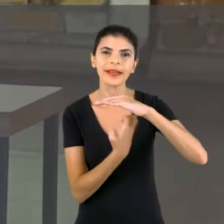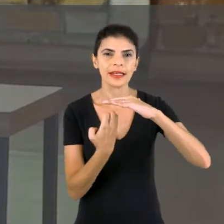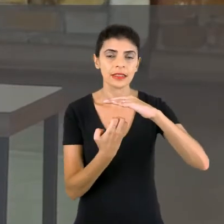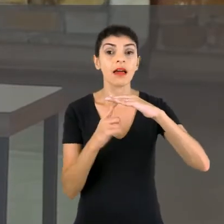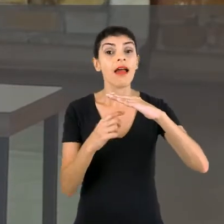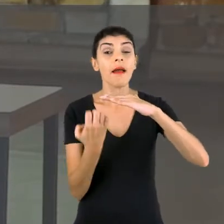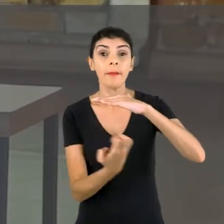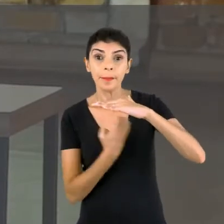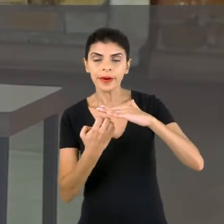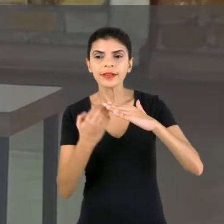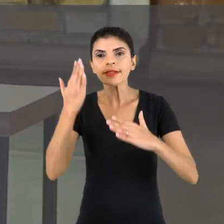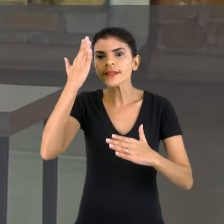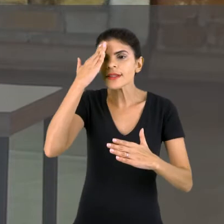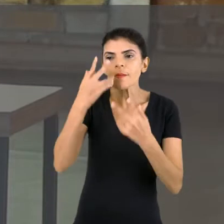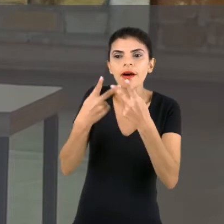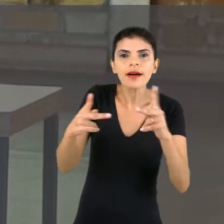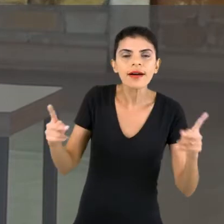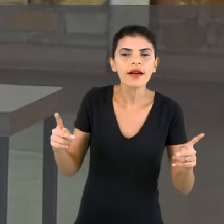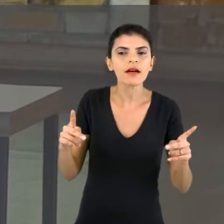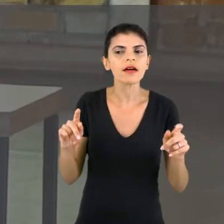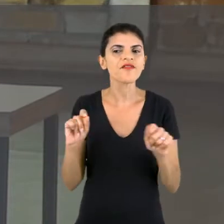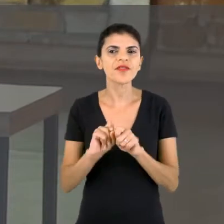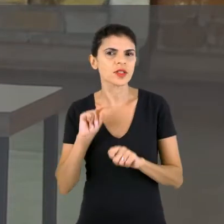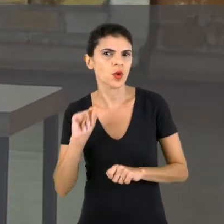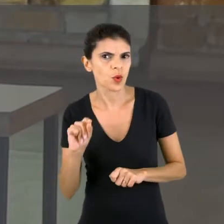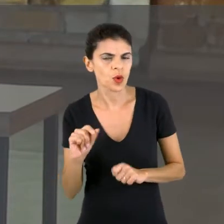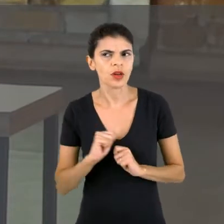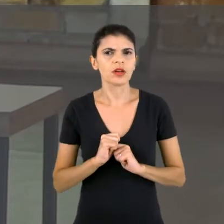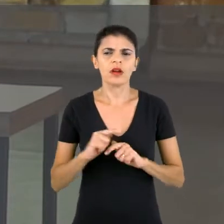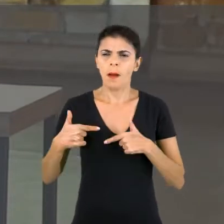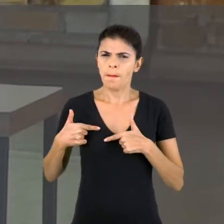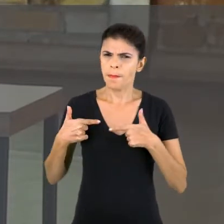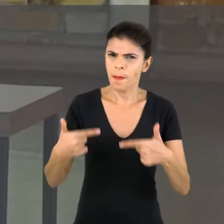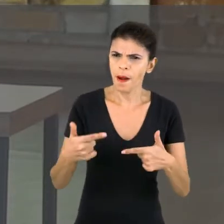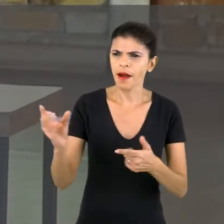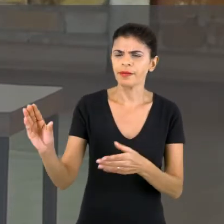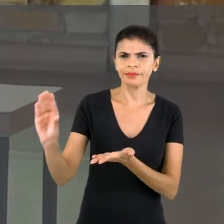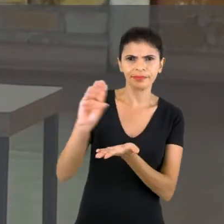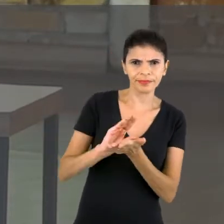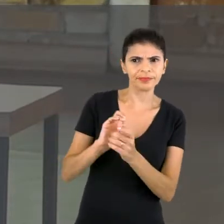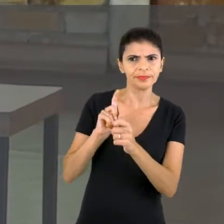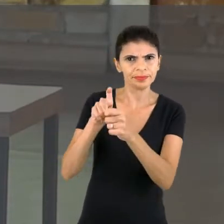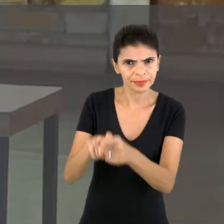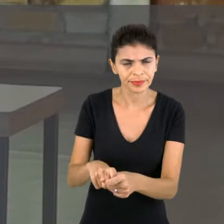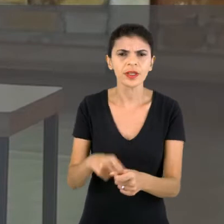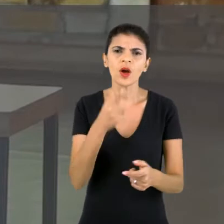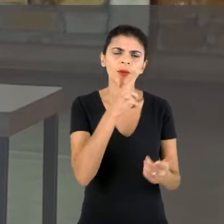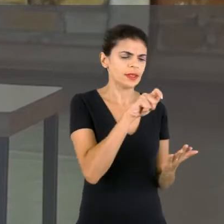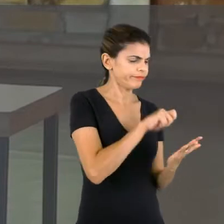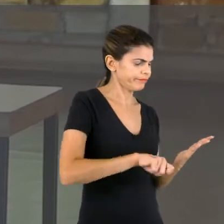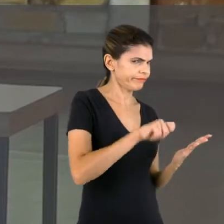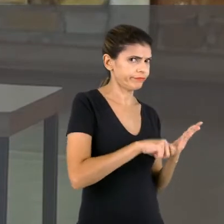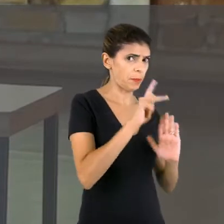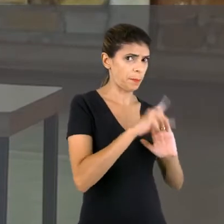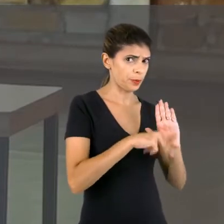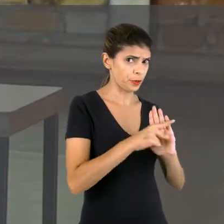encontro de produção, a gente define e deixa claro o que está sendo tocado. A gente está correndo atrás de contratação, estamos